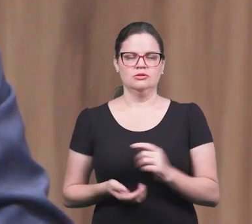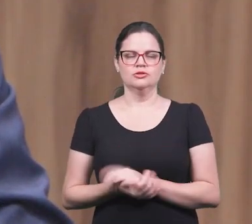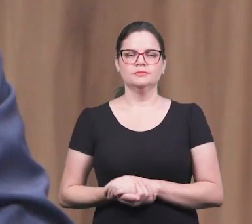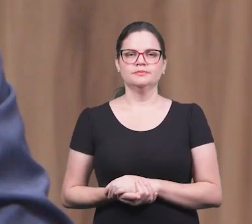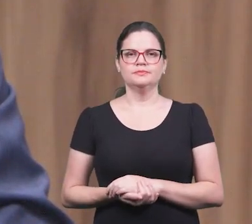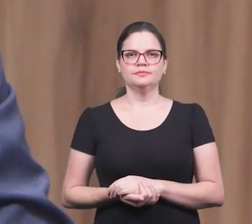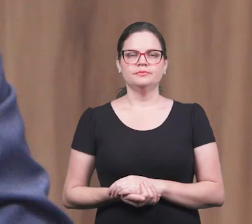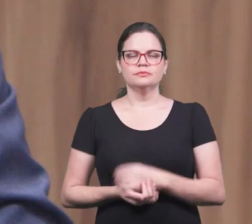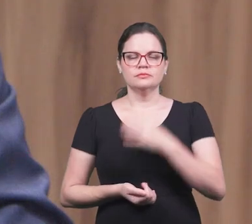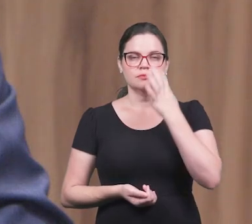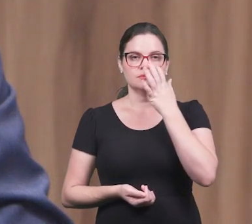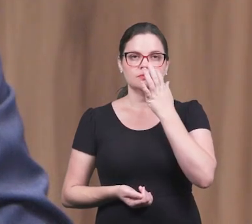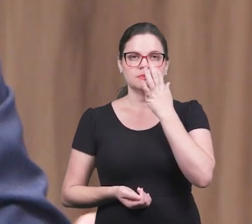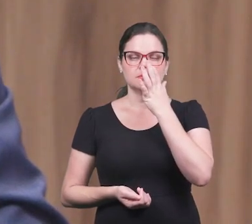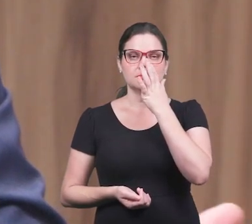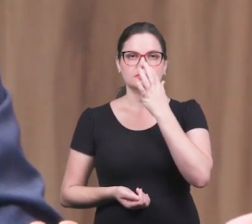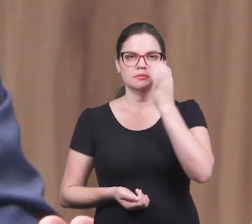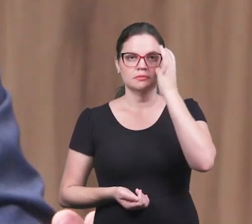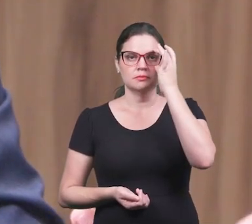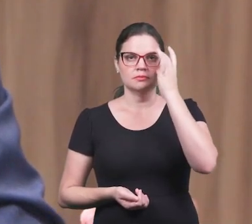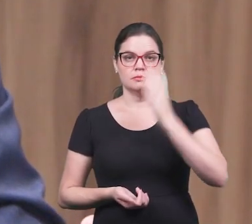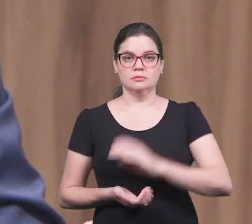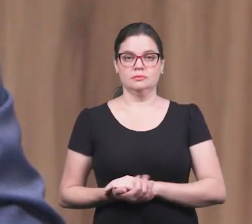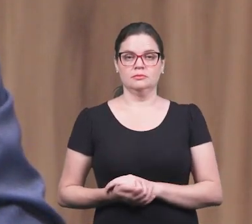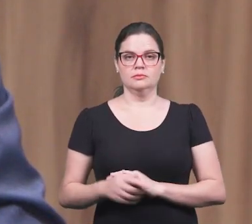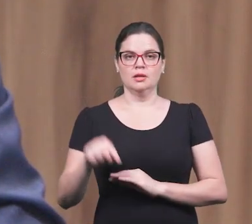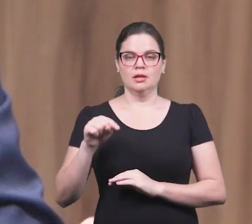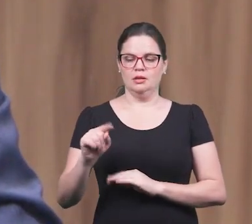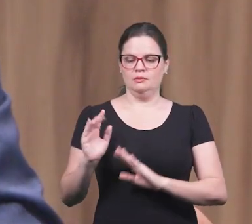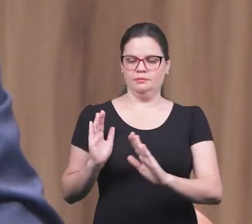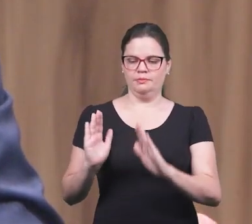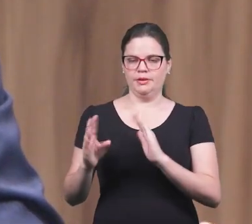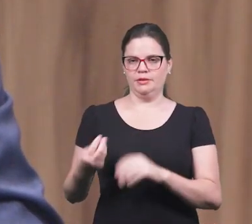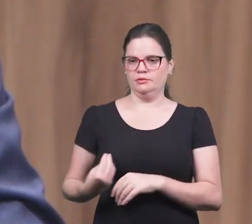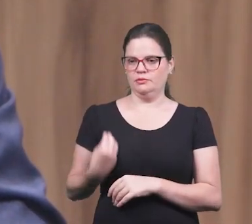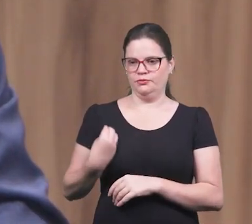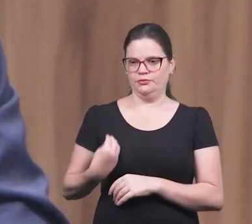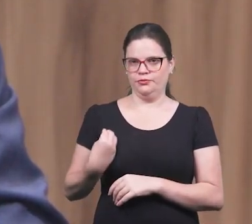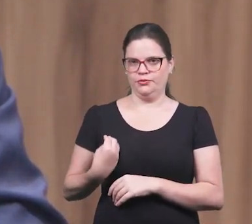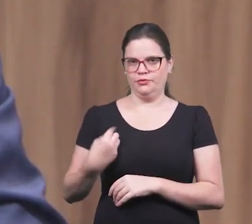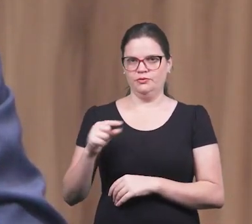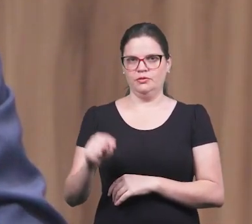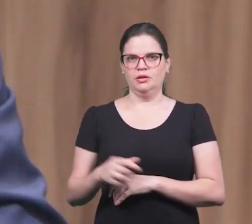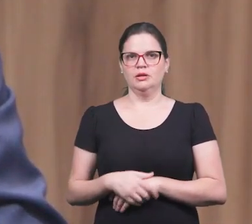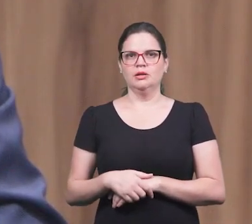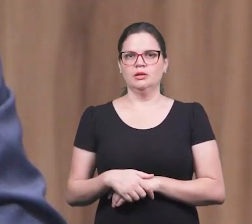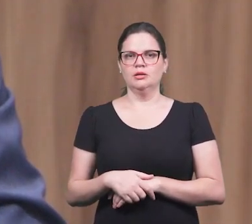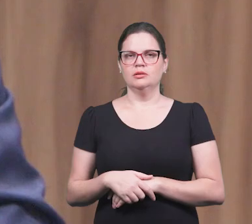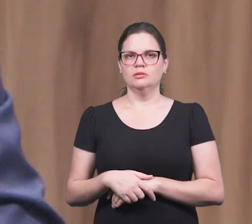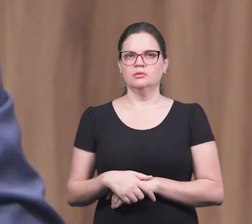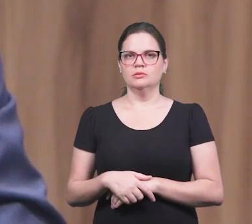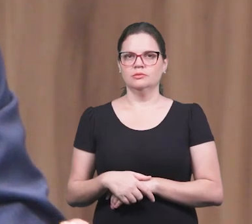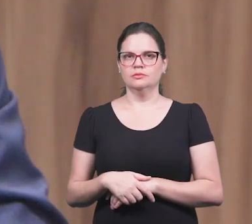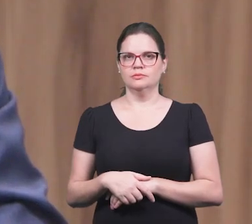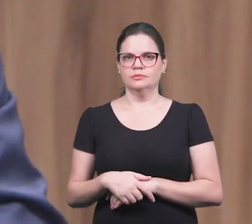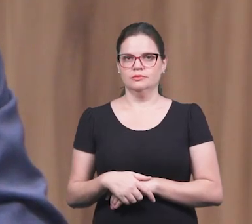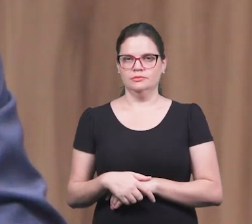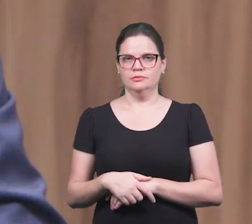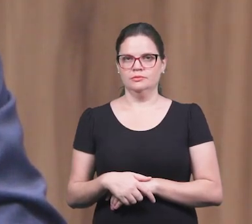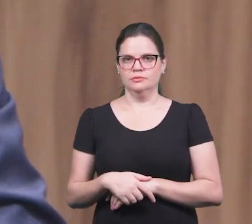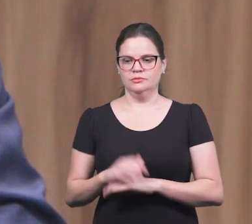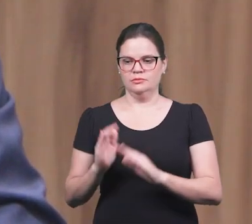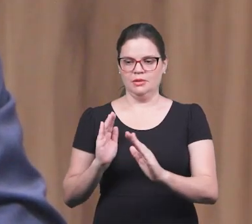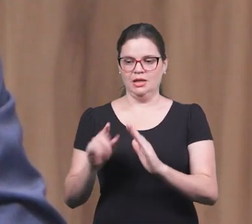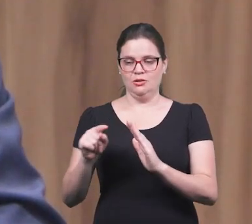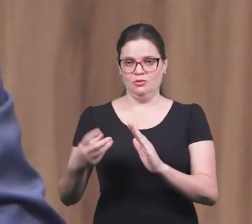coincidentemente, o período vivido e abordado pelo pastor que nos antecedeu fala de uma crise,